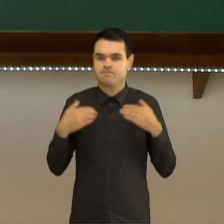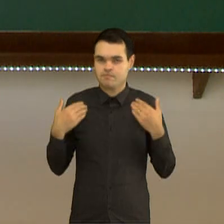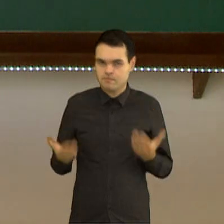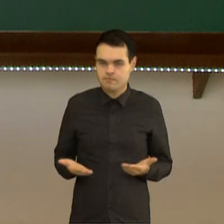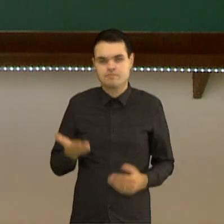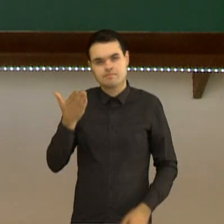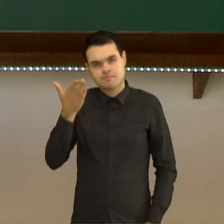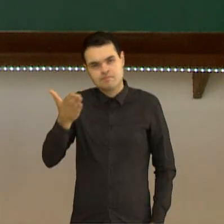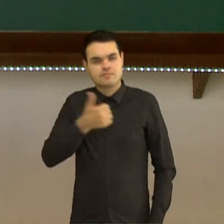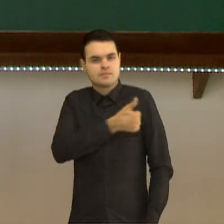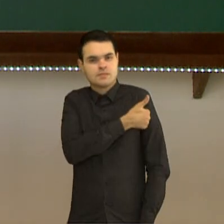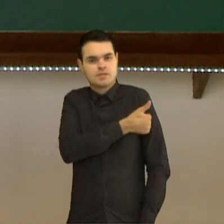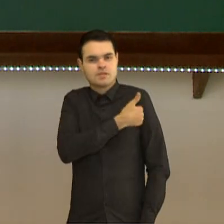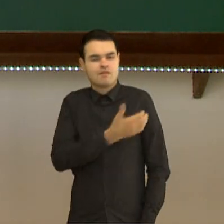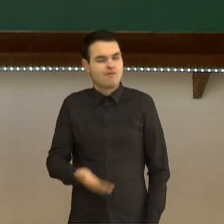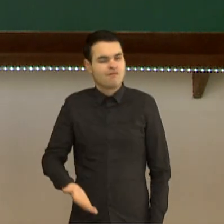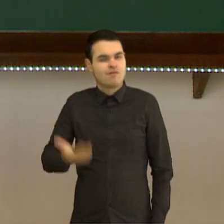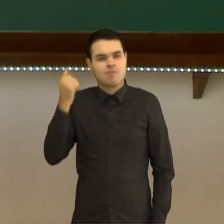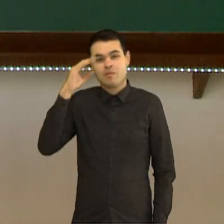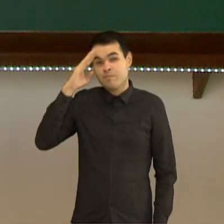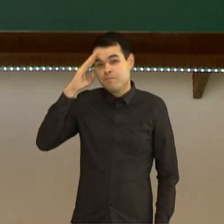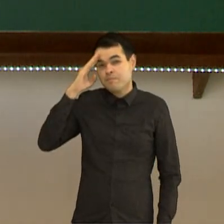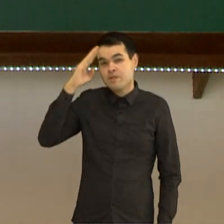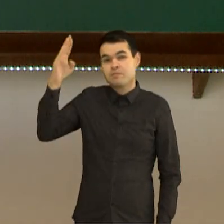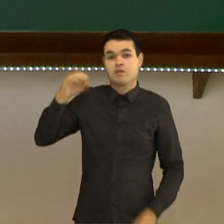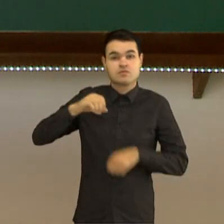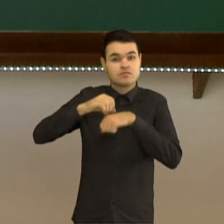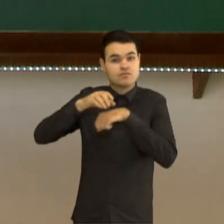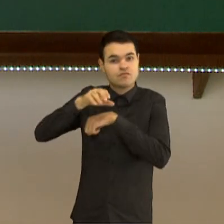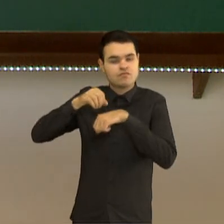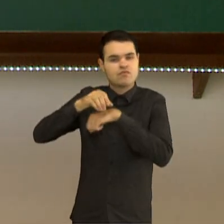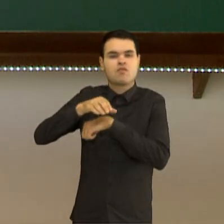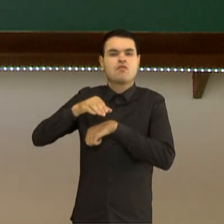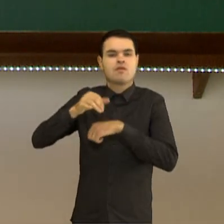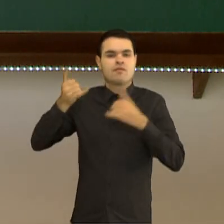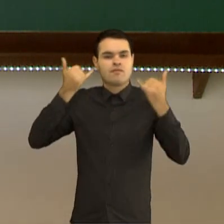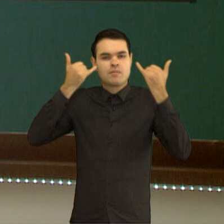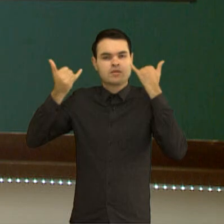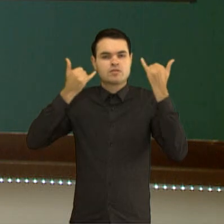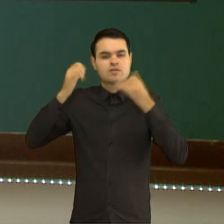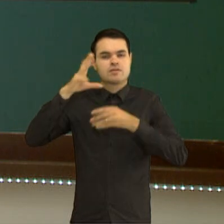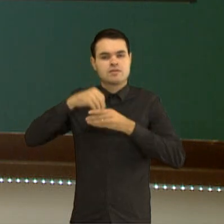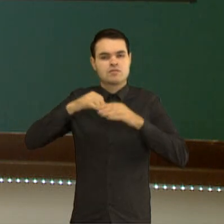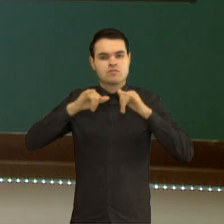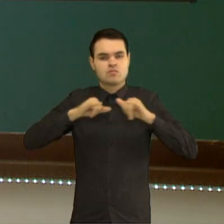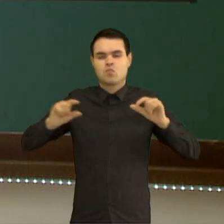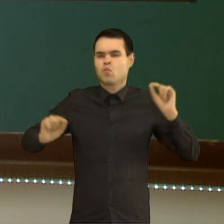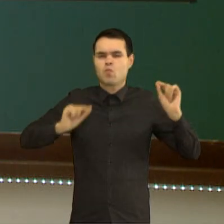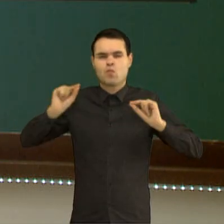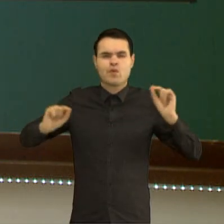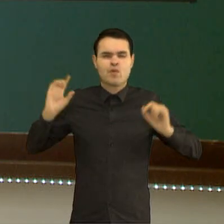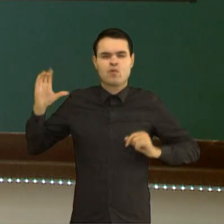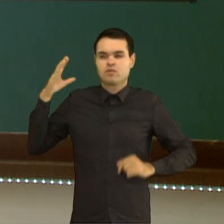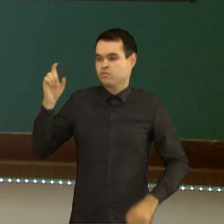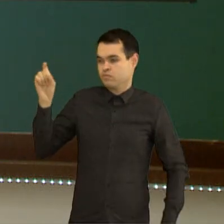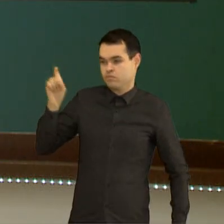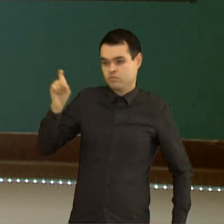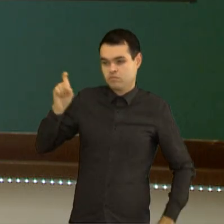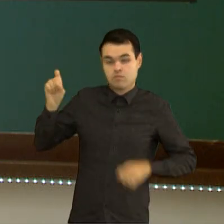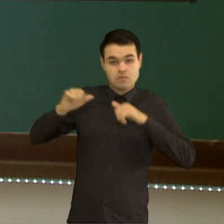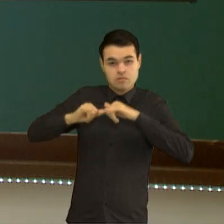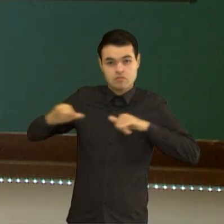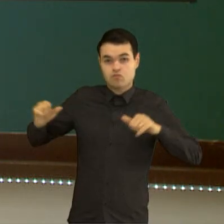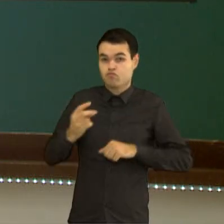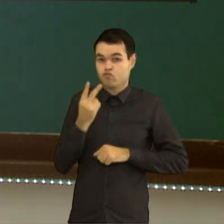Então, estudantes, vamos lá para as principais informações da notícia. O que aconteceu? O TikTok anunciou